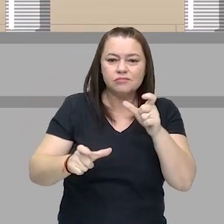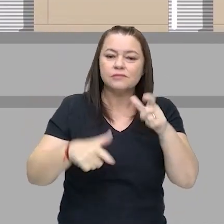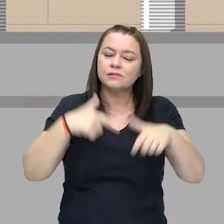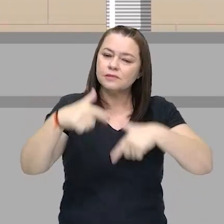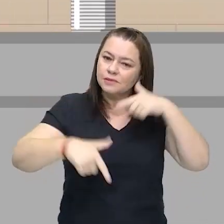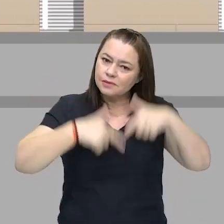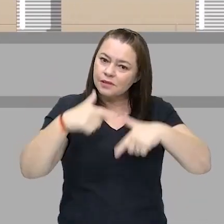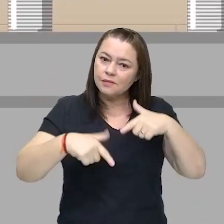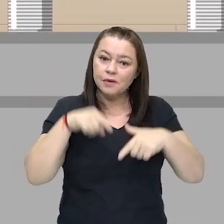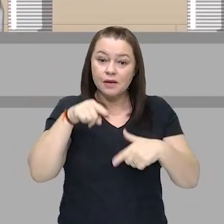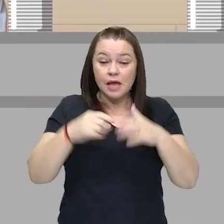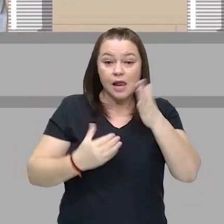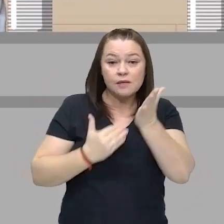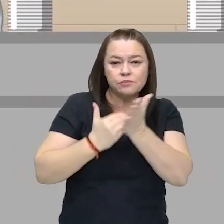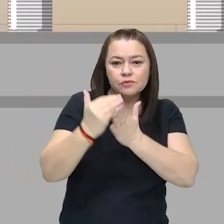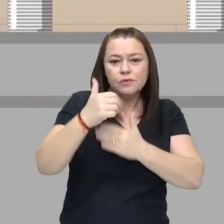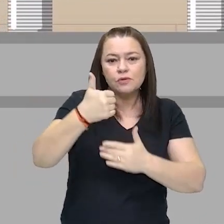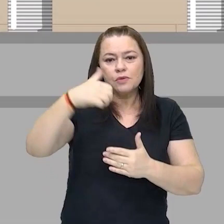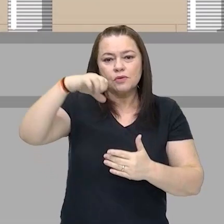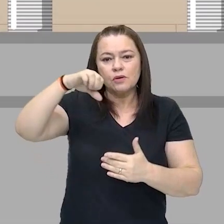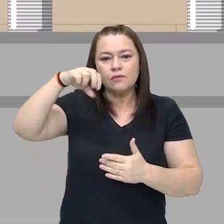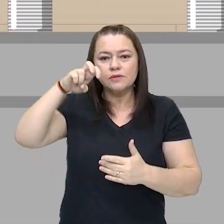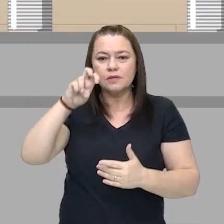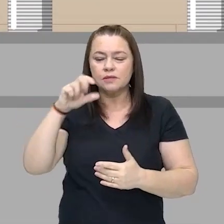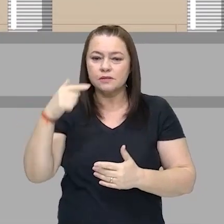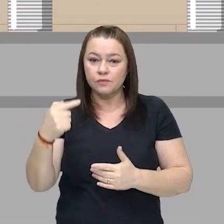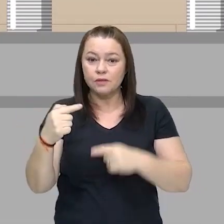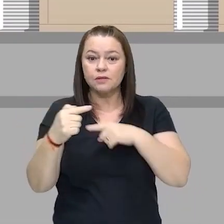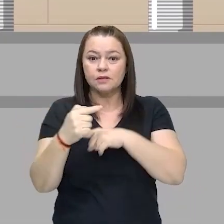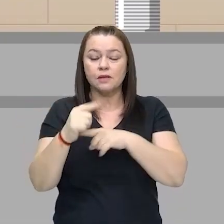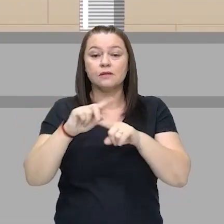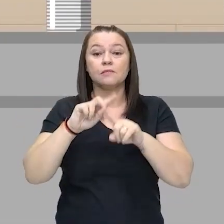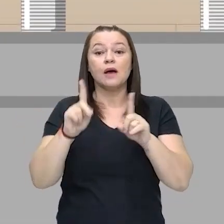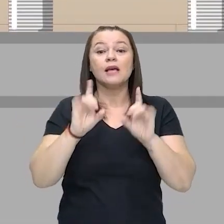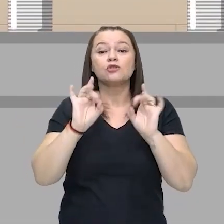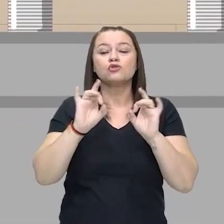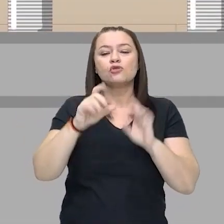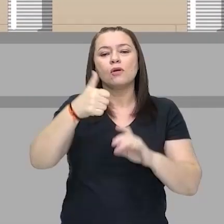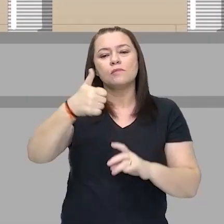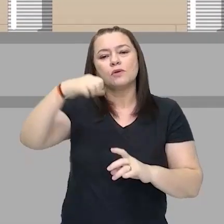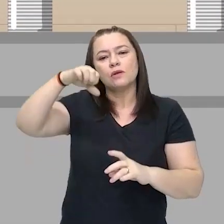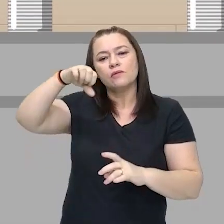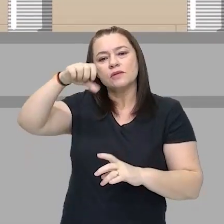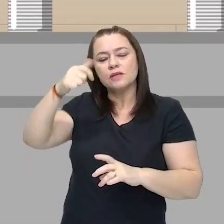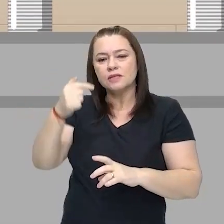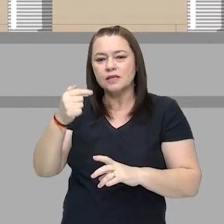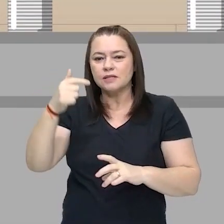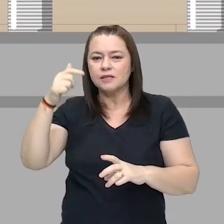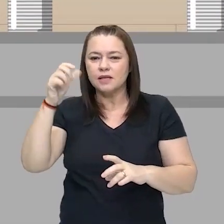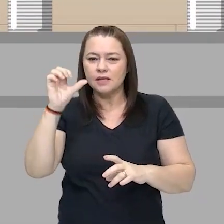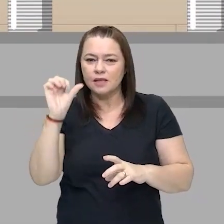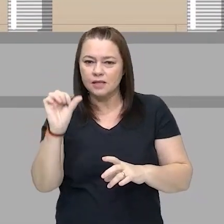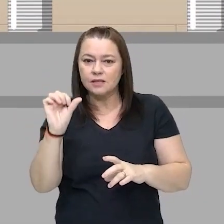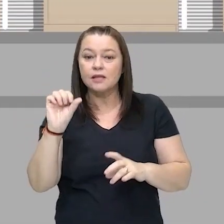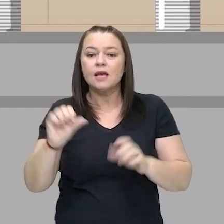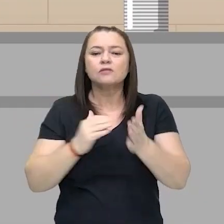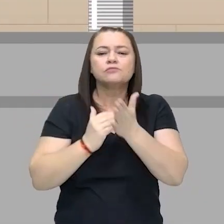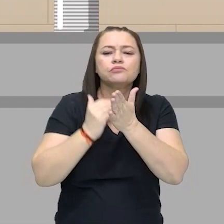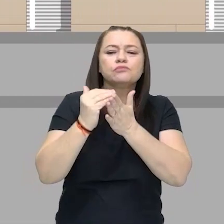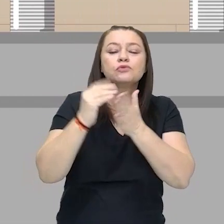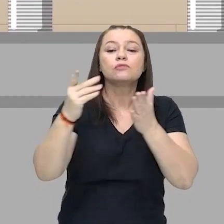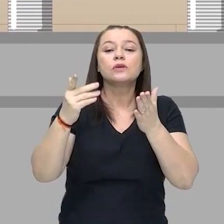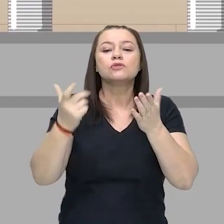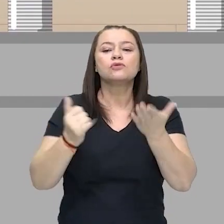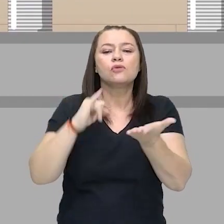criada em 1957, mas somente em 1967 que entra esses auxílios. E aí o governo começa uma parceria com